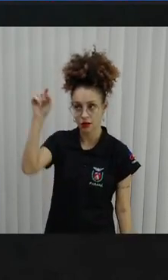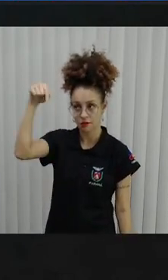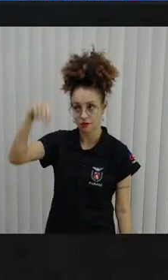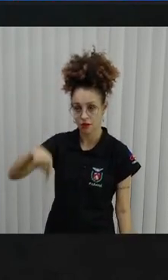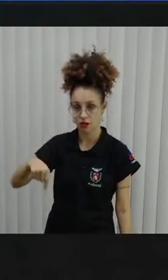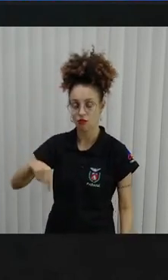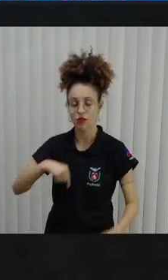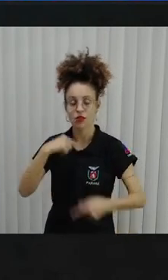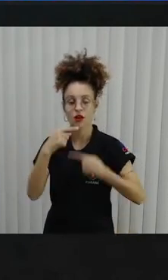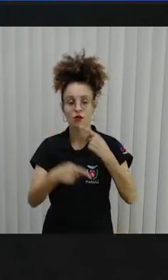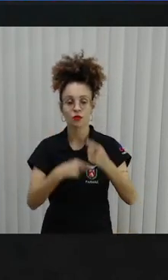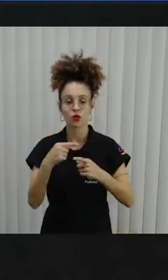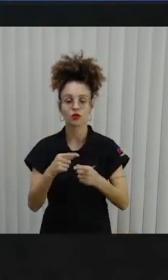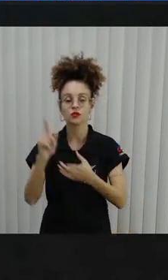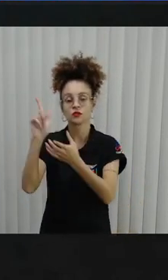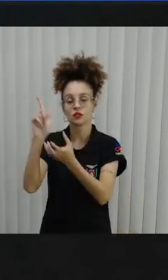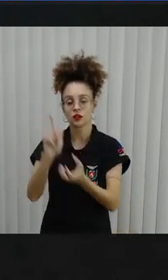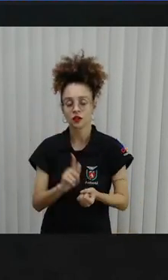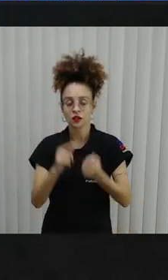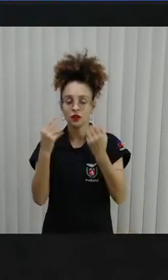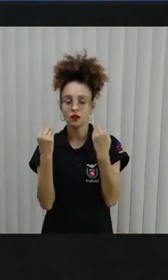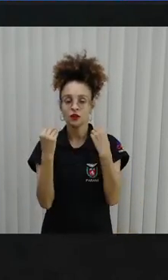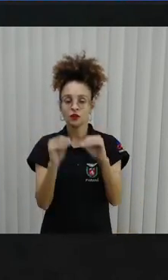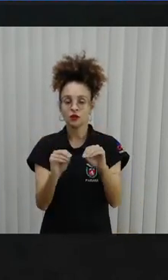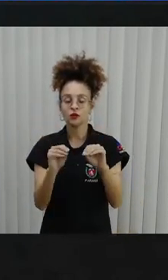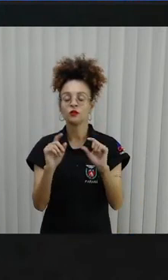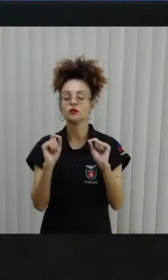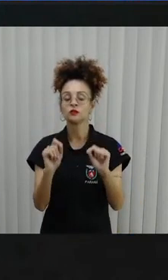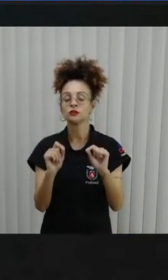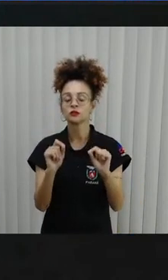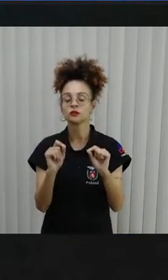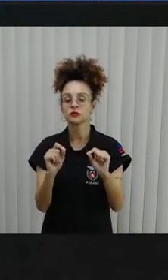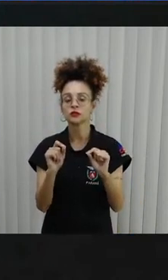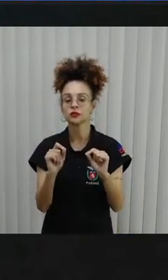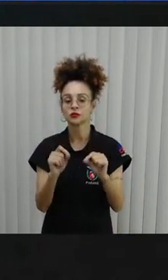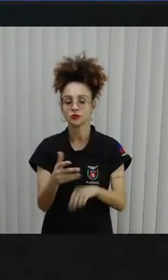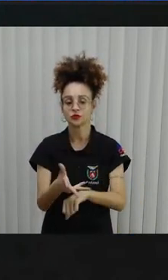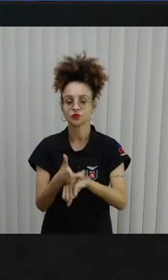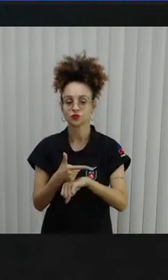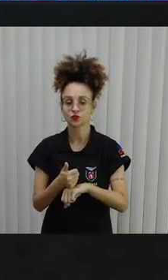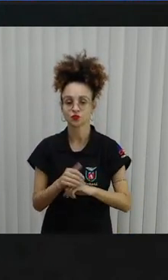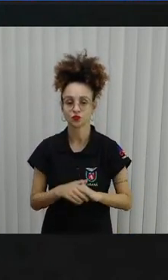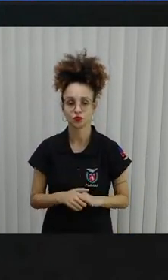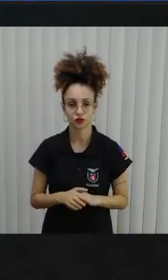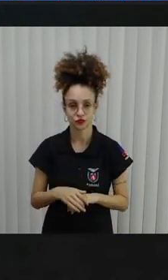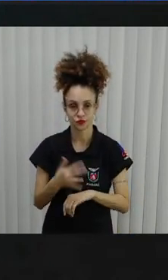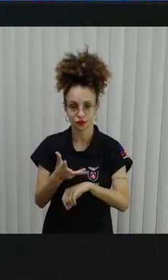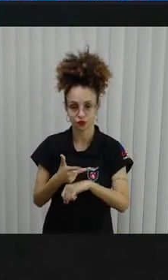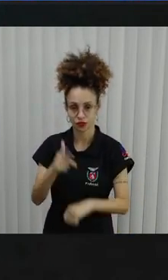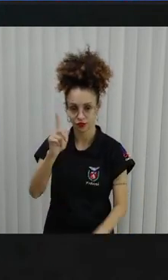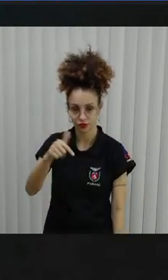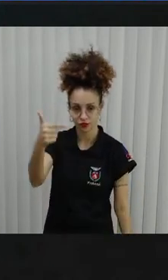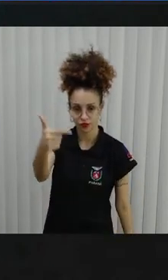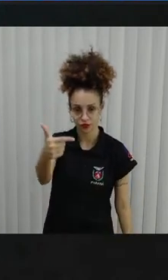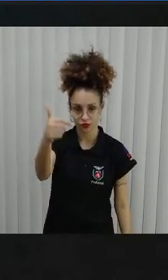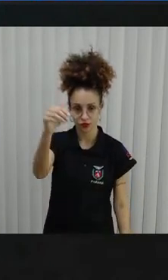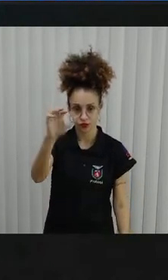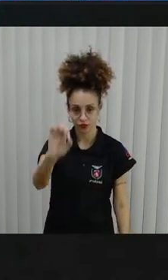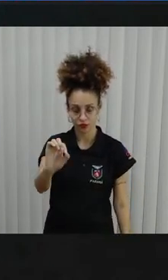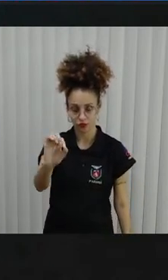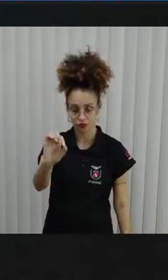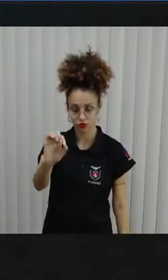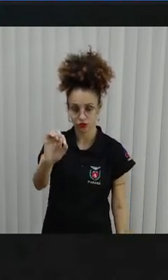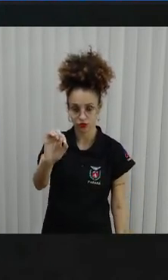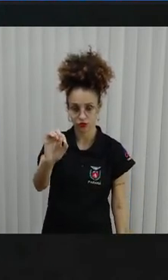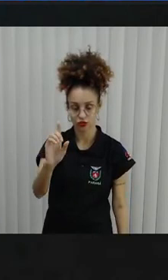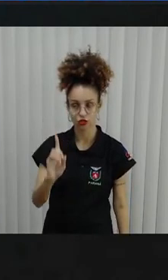Depois, vou pegar a gravidade e adicionar a gravidade na velocidade. Então, a minha velocidade é 20,